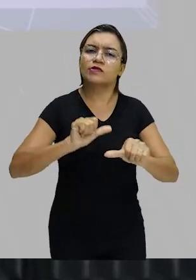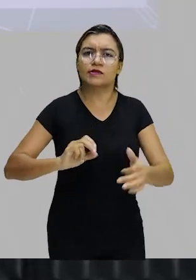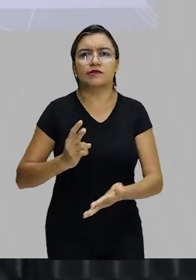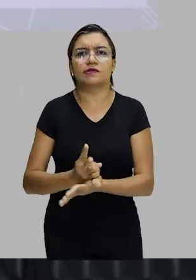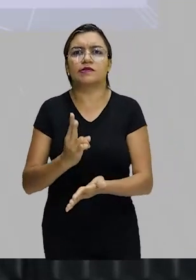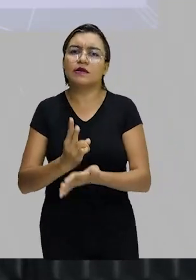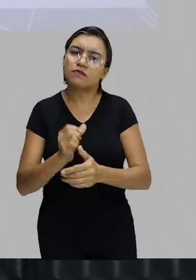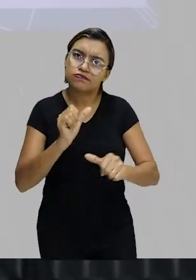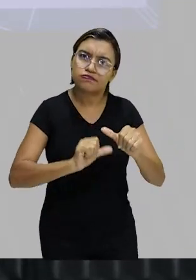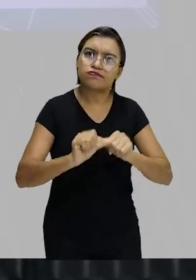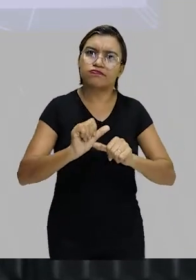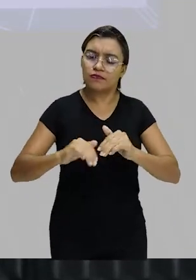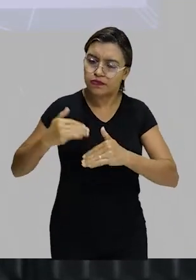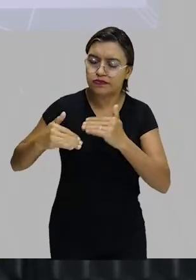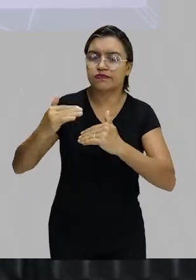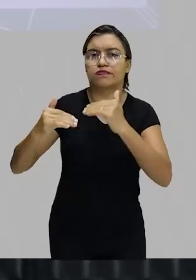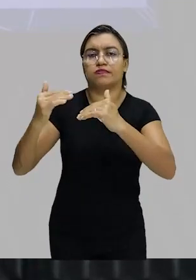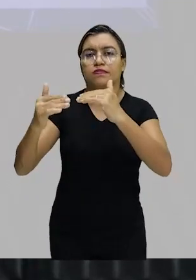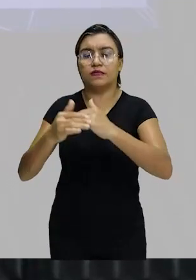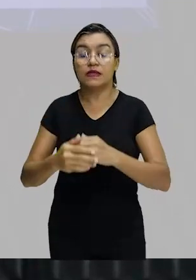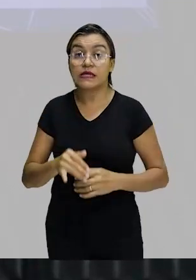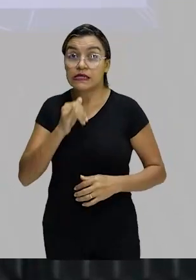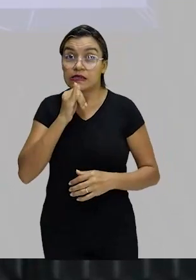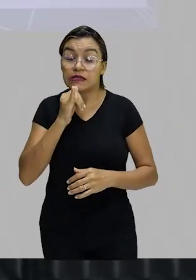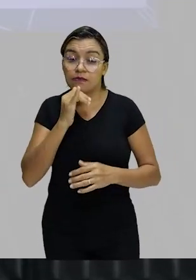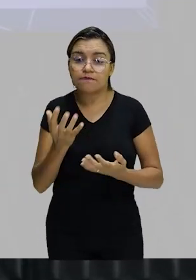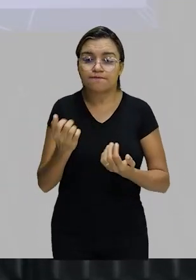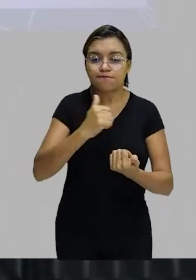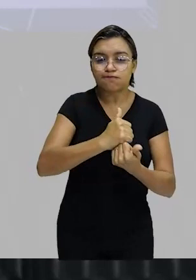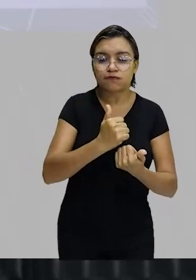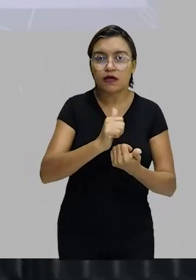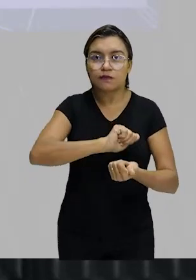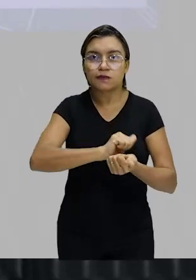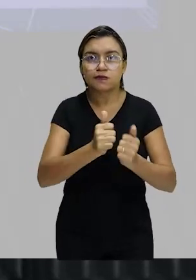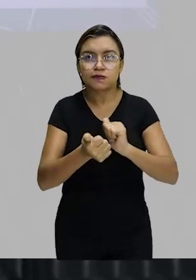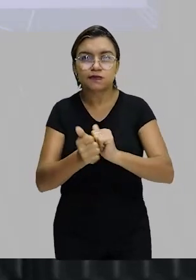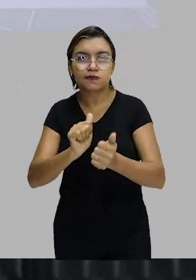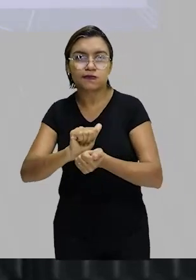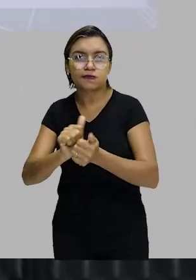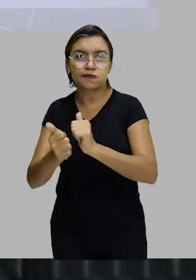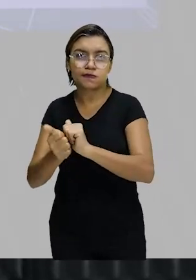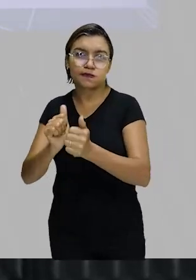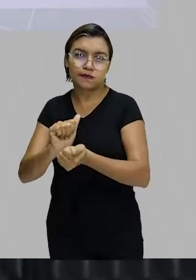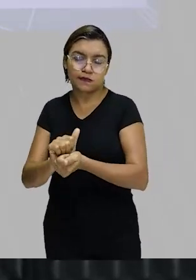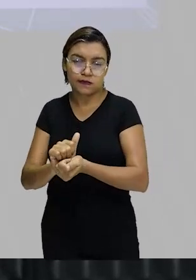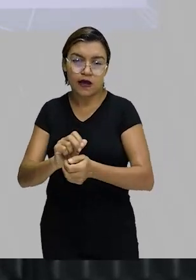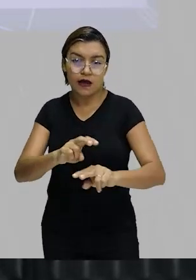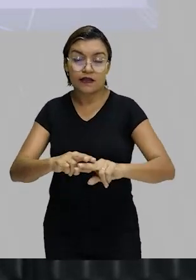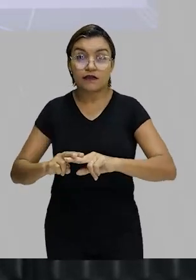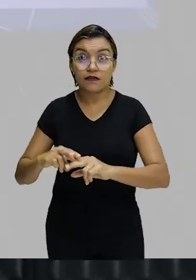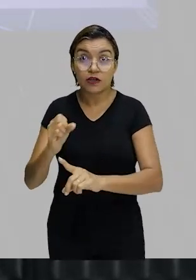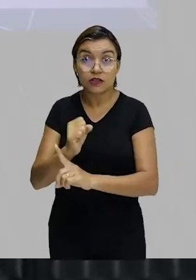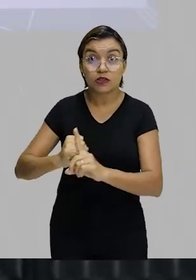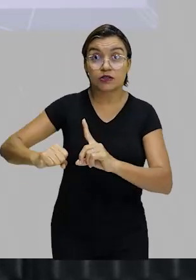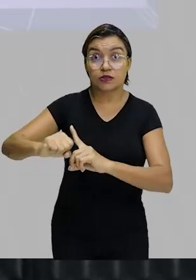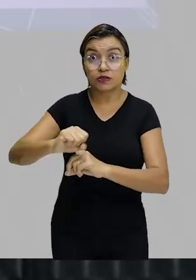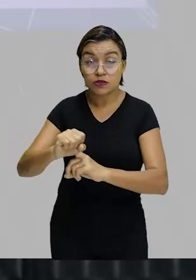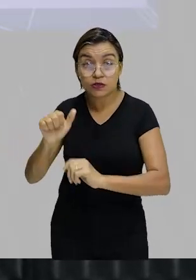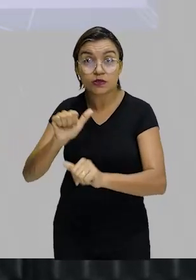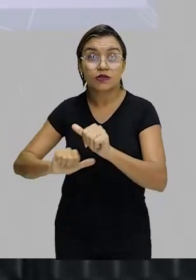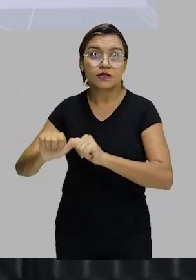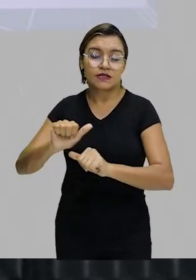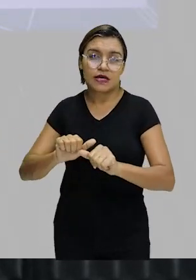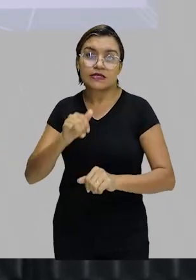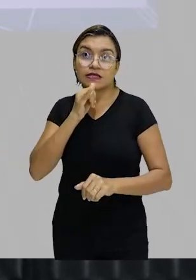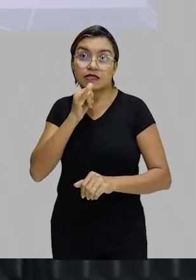sempre em desenvolvimento. Ela vai se adaptando e se moldando com base nas mudanças sociais.